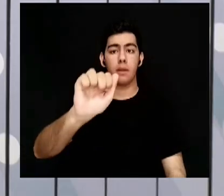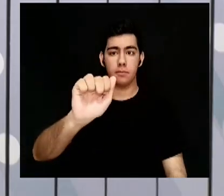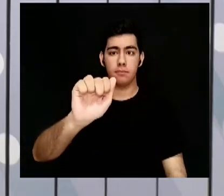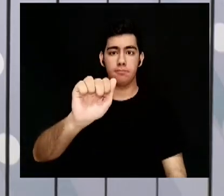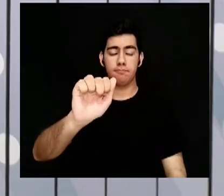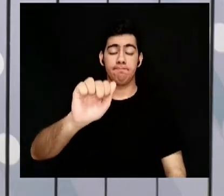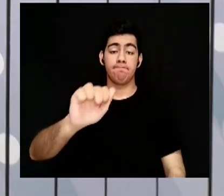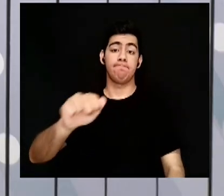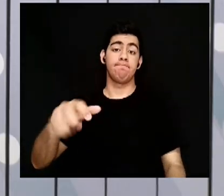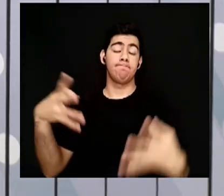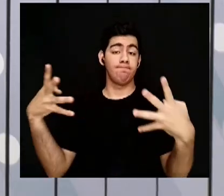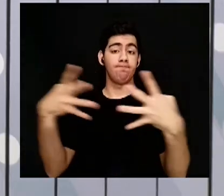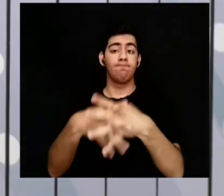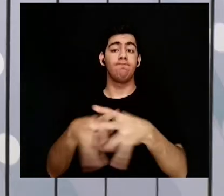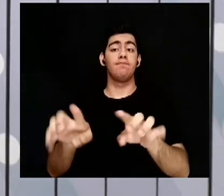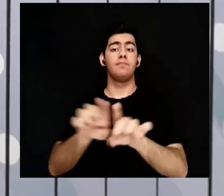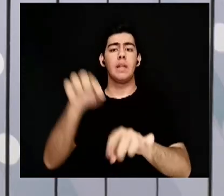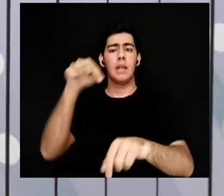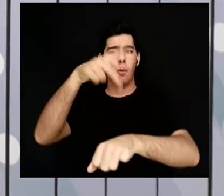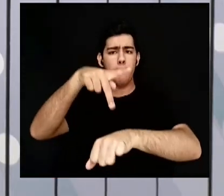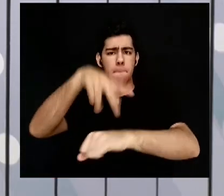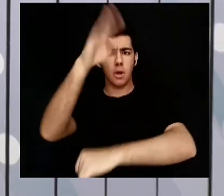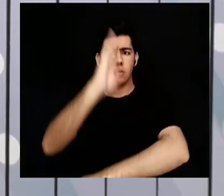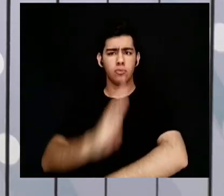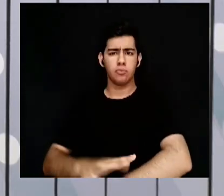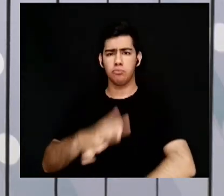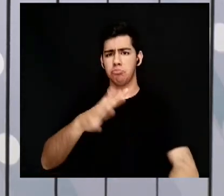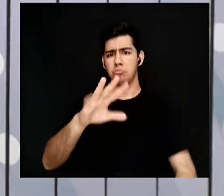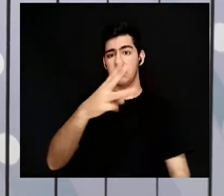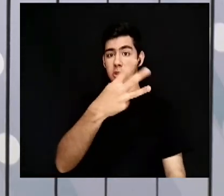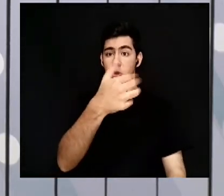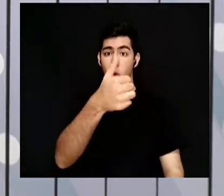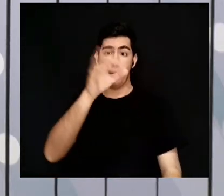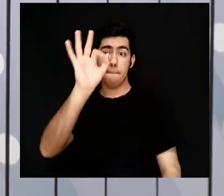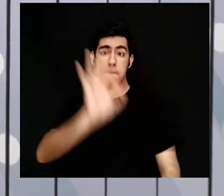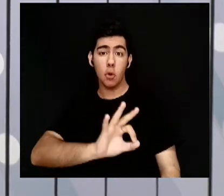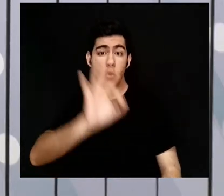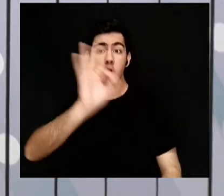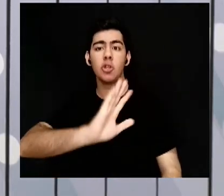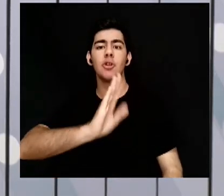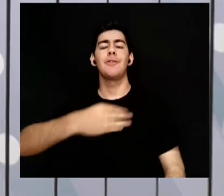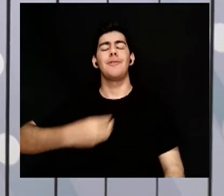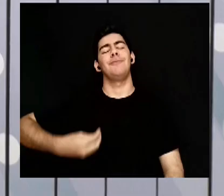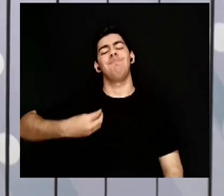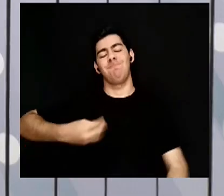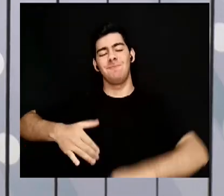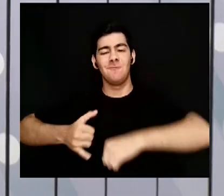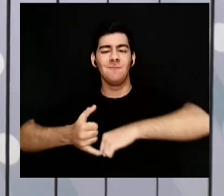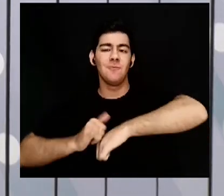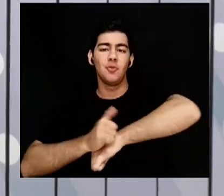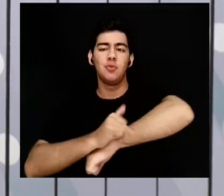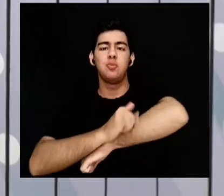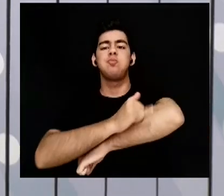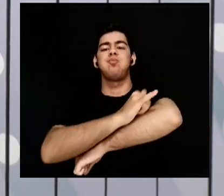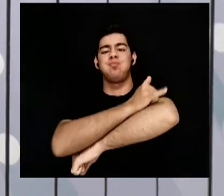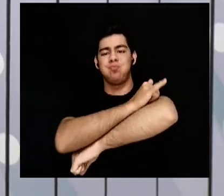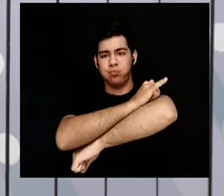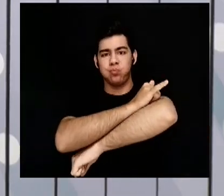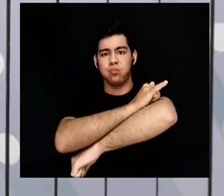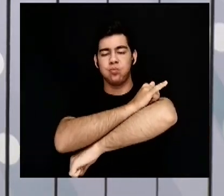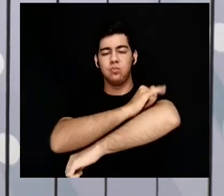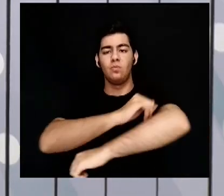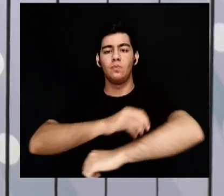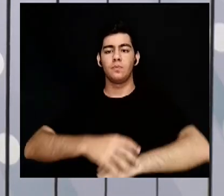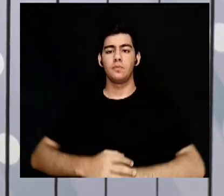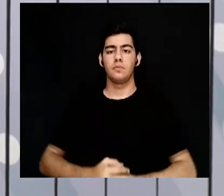Brasil, quase 31% dos adultos já vivem com obesidade, segundo o Atlas Mundial da Obesidade